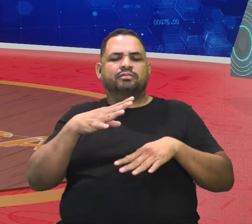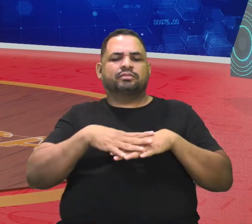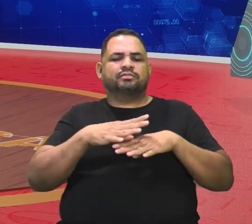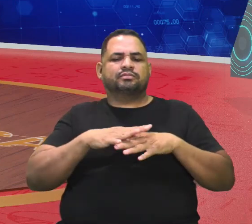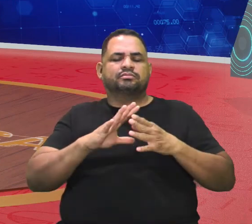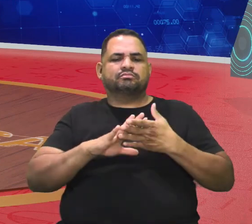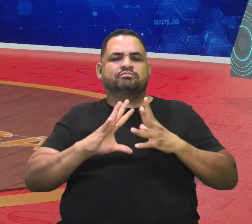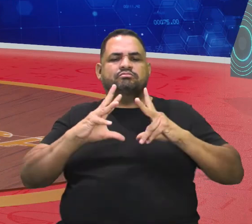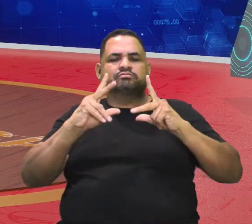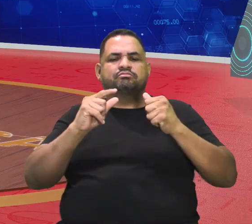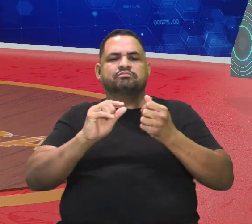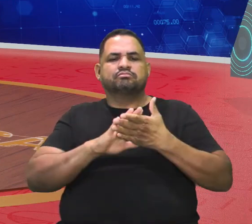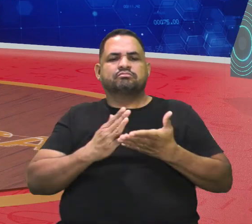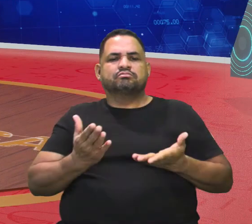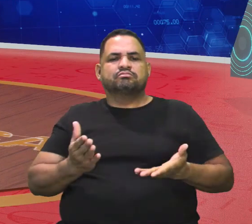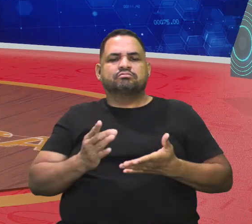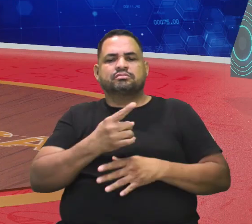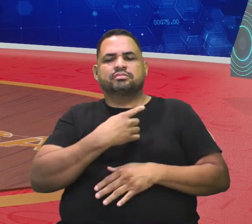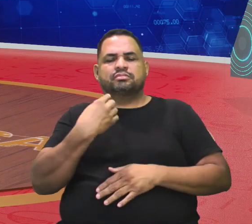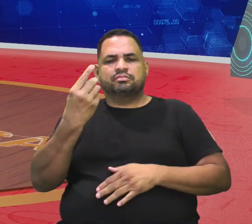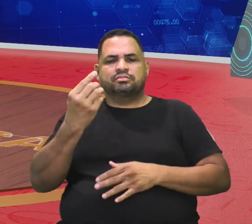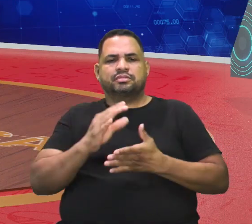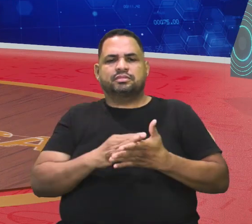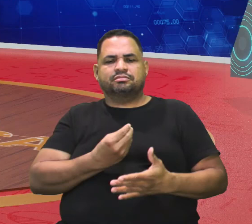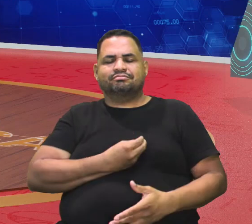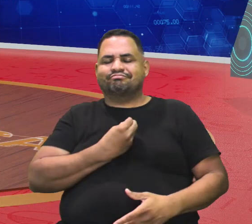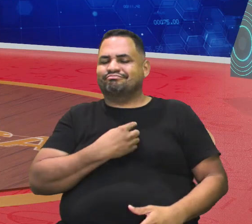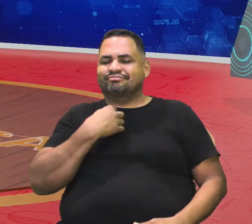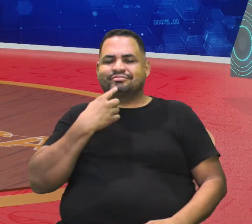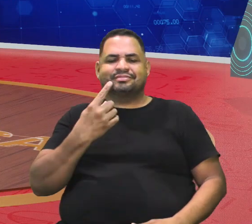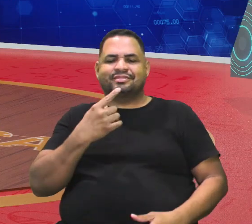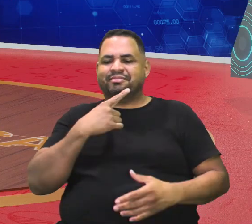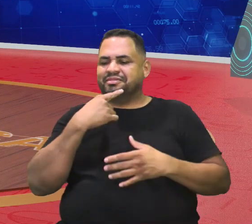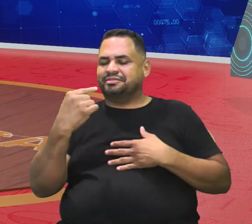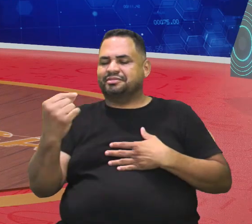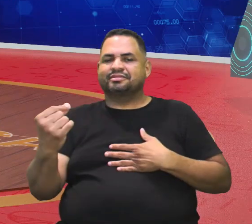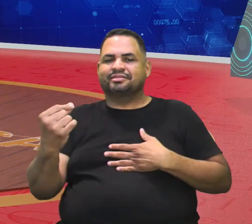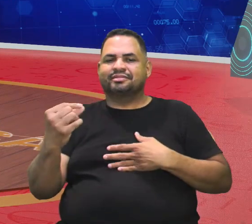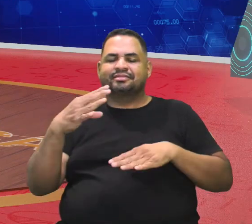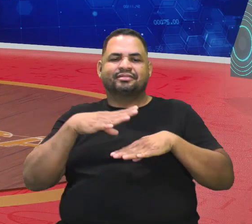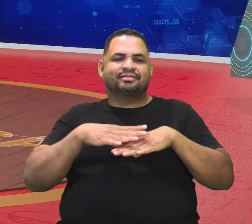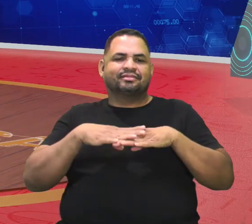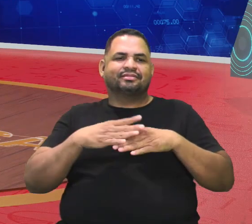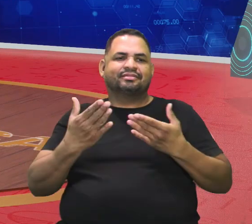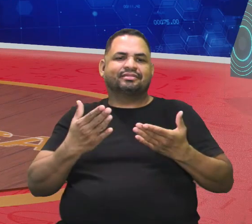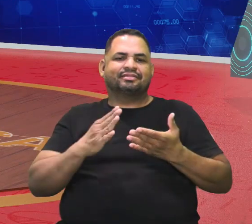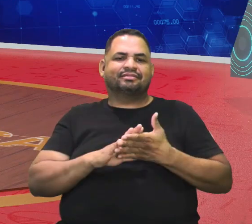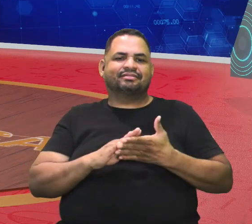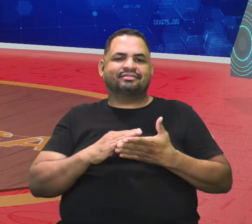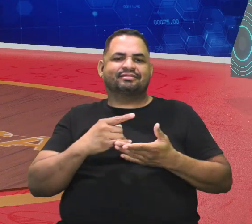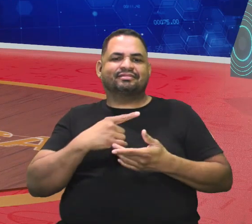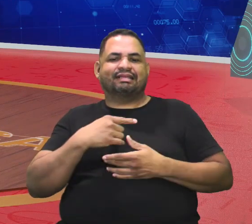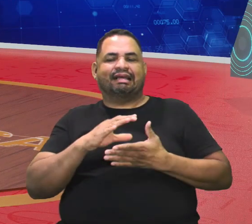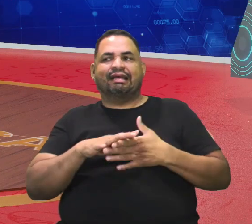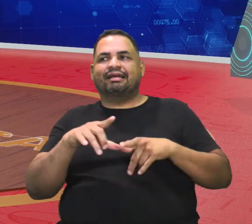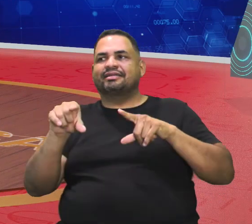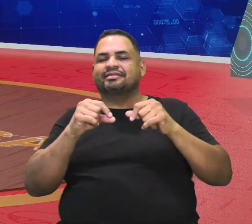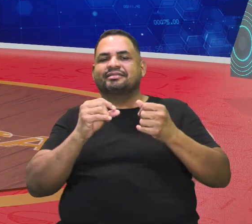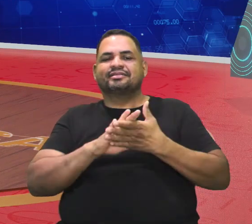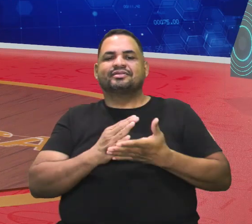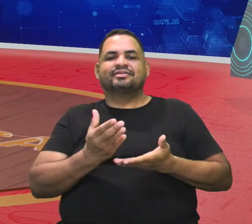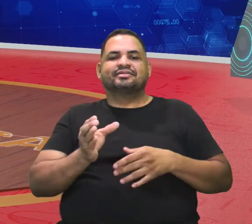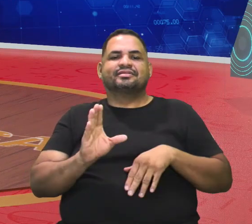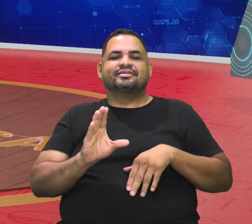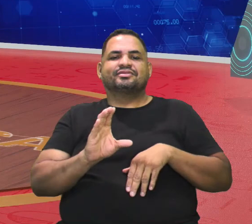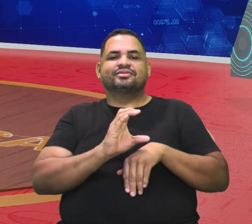está inserida em todo o processo, né, da nossa vida. Não tem para onde fugir, não tem onde escapar. escapar. Às vezes a galera escolhe o curso de Direito,